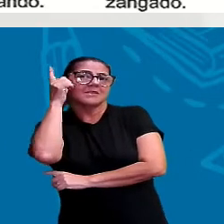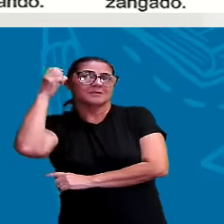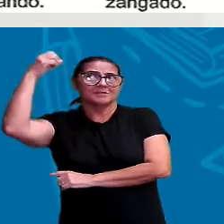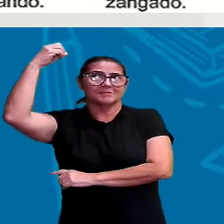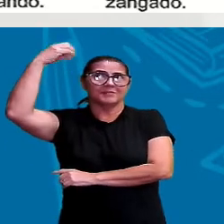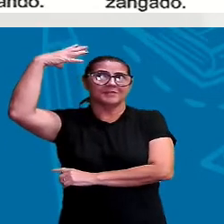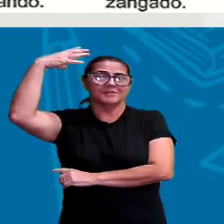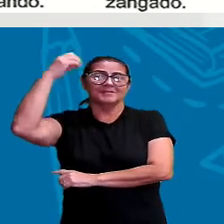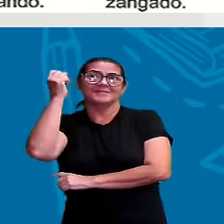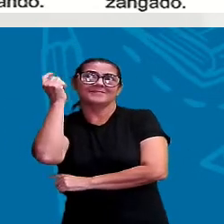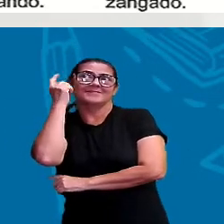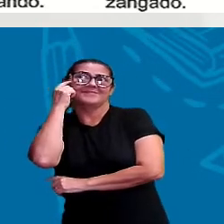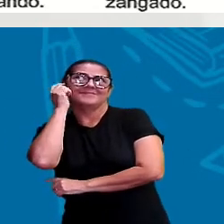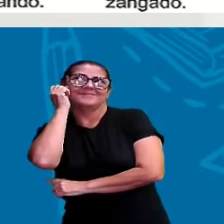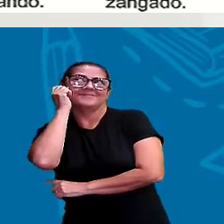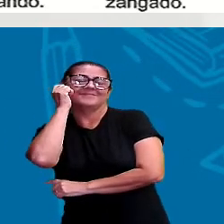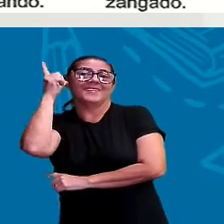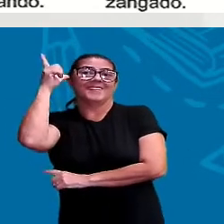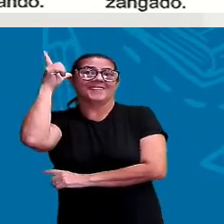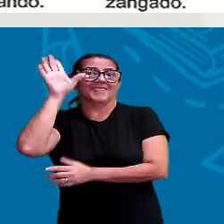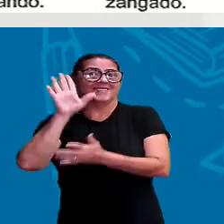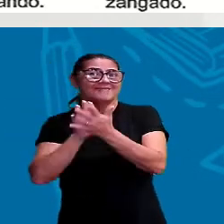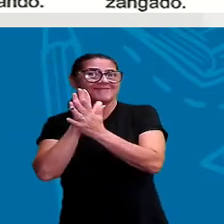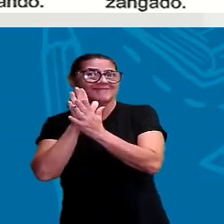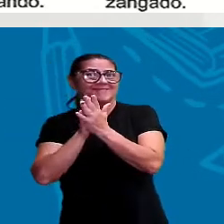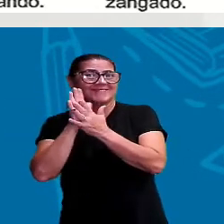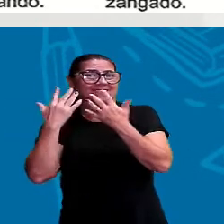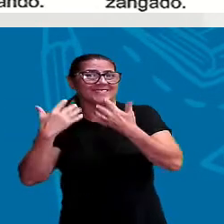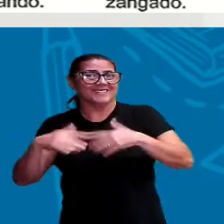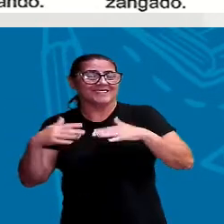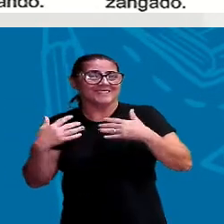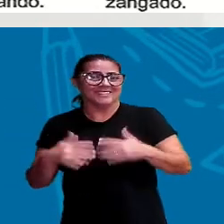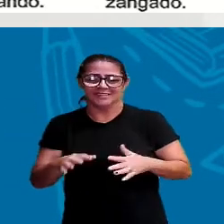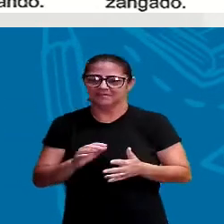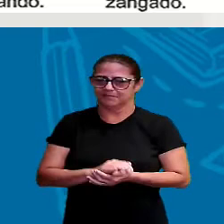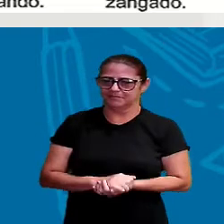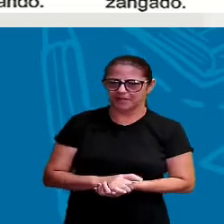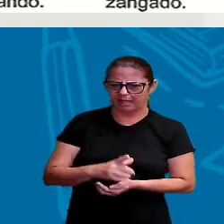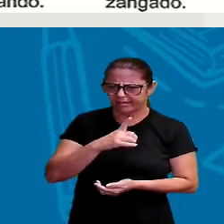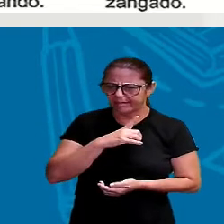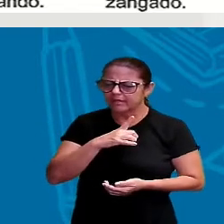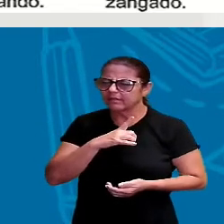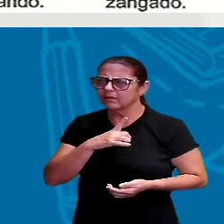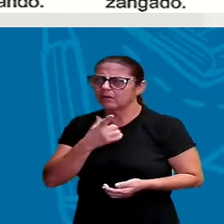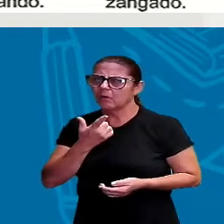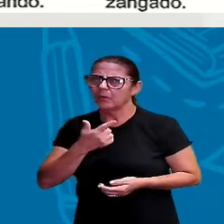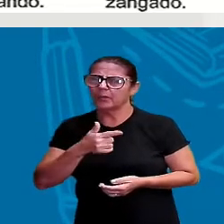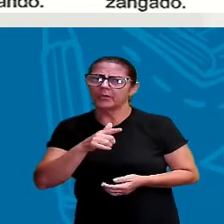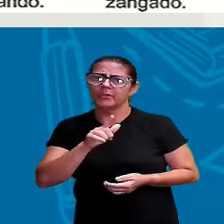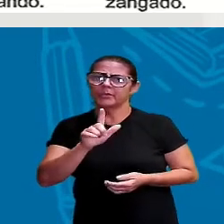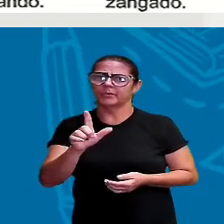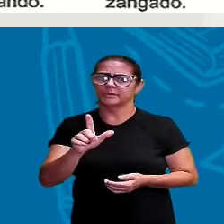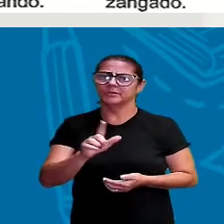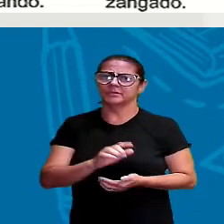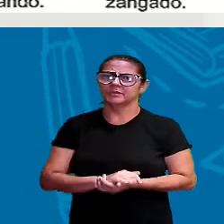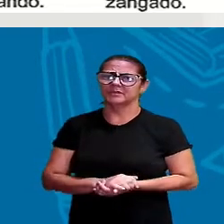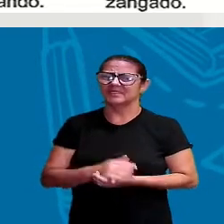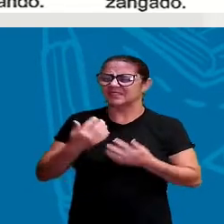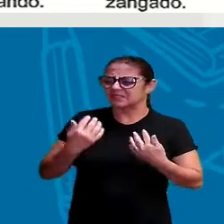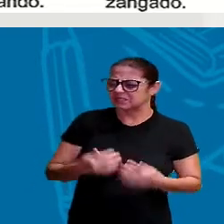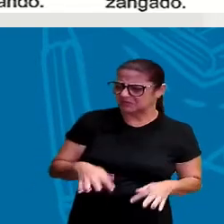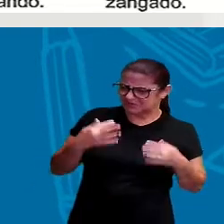ó, para o personagem. Abaixo, ouch, it's hurting. Então, tá